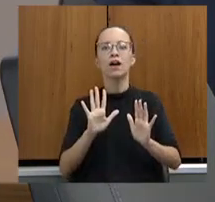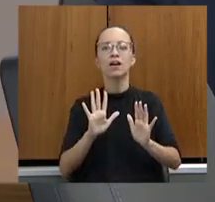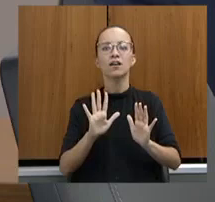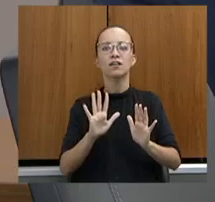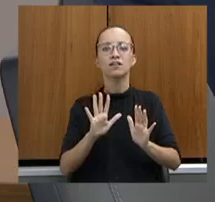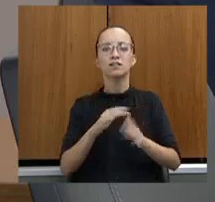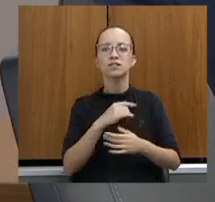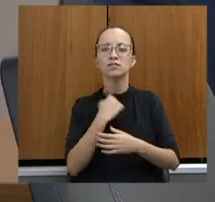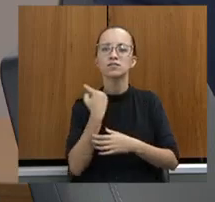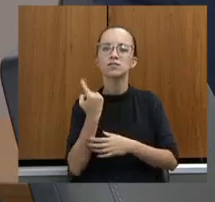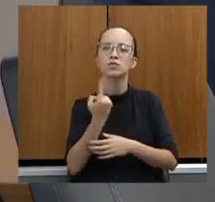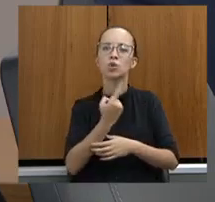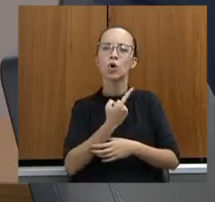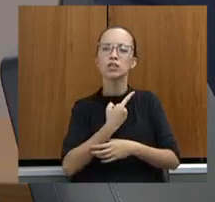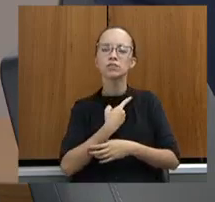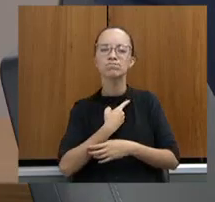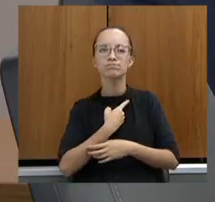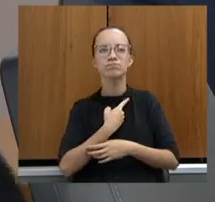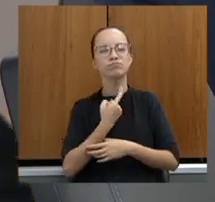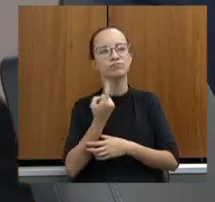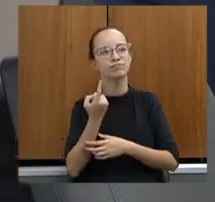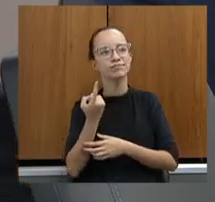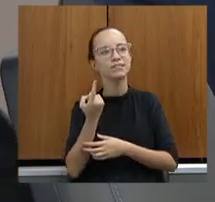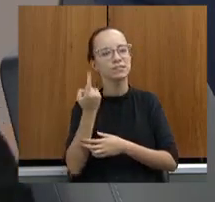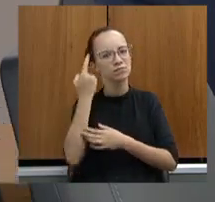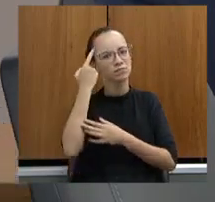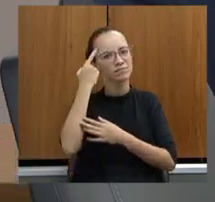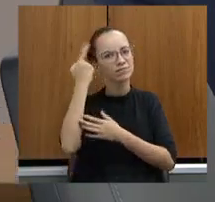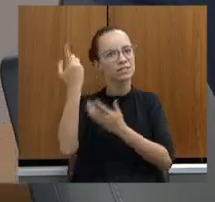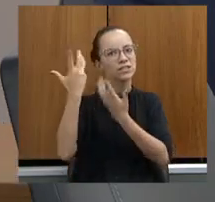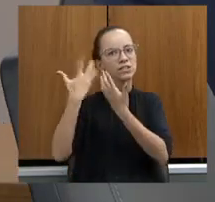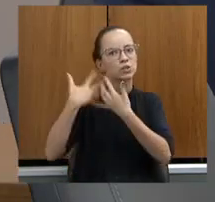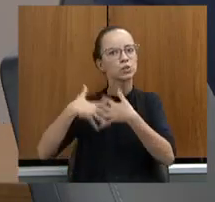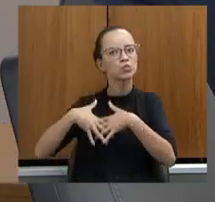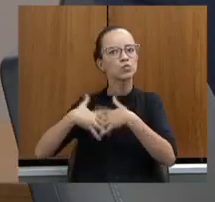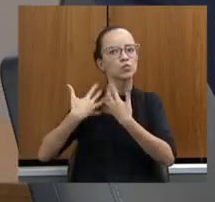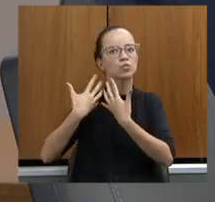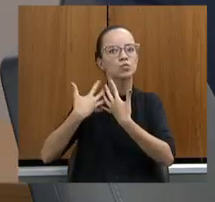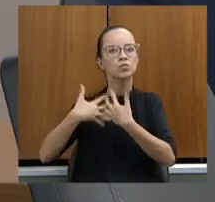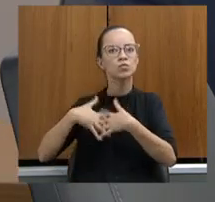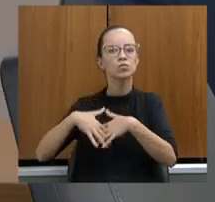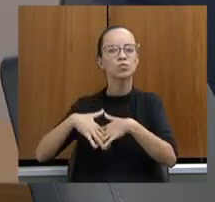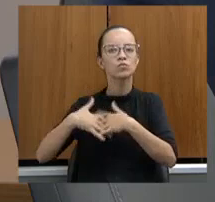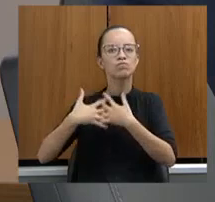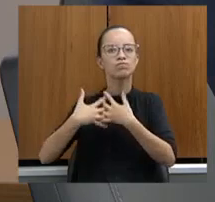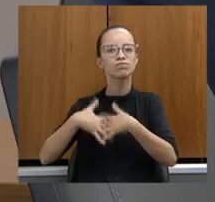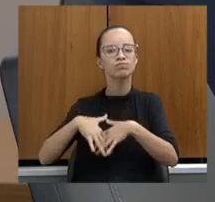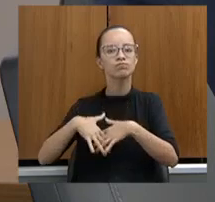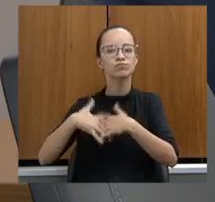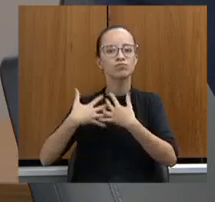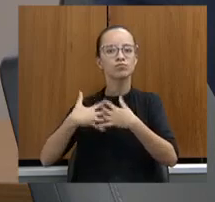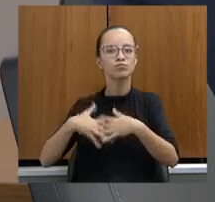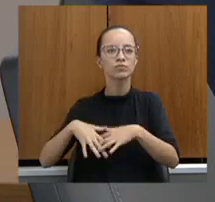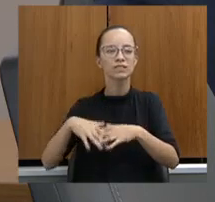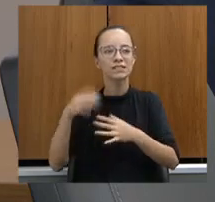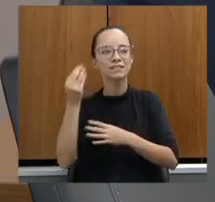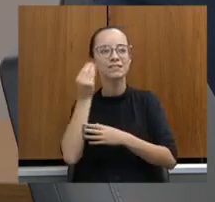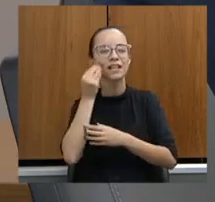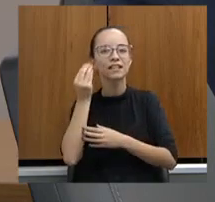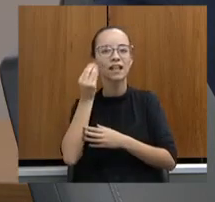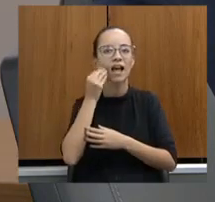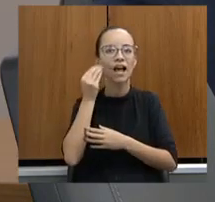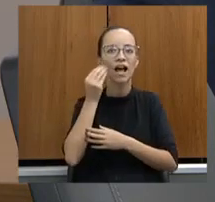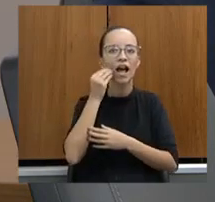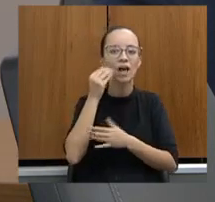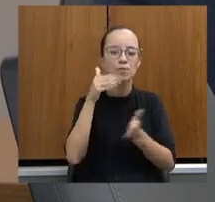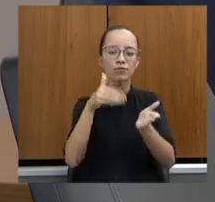olhar com todos os bons espíritos e altivez ainda olhavamos para o fim